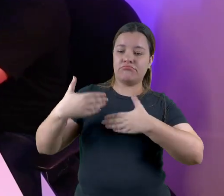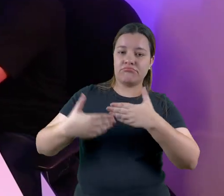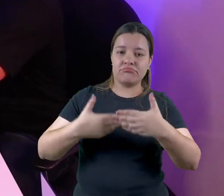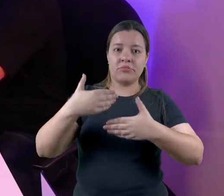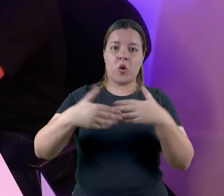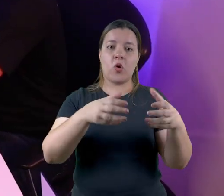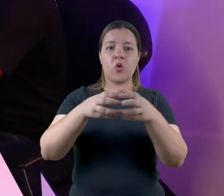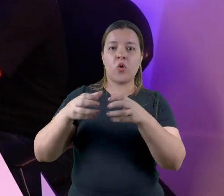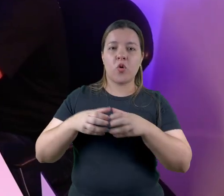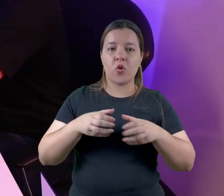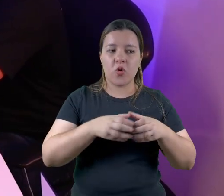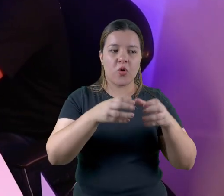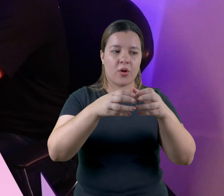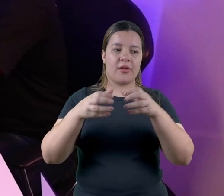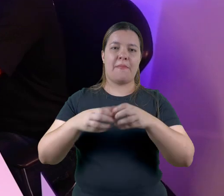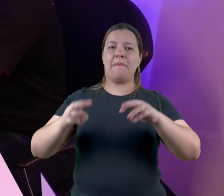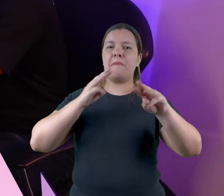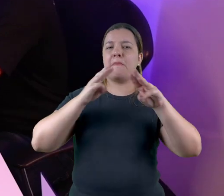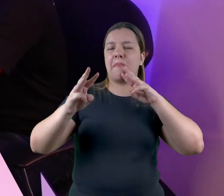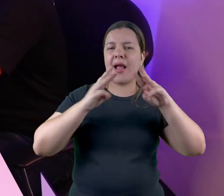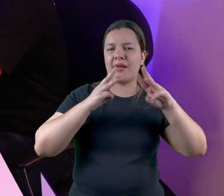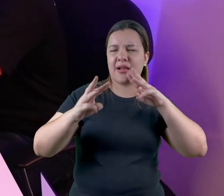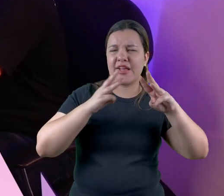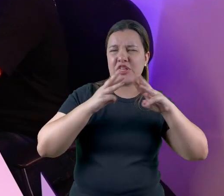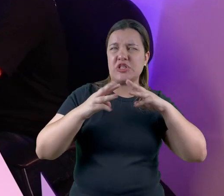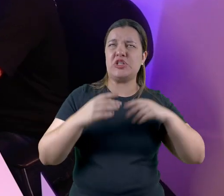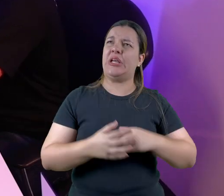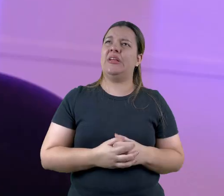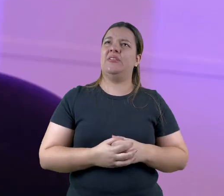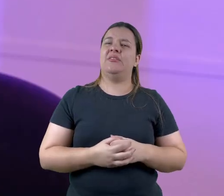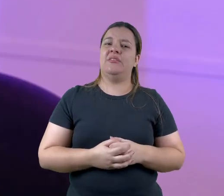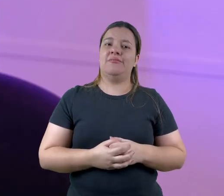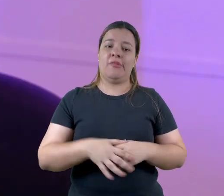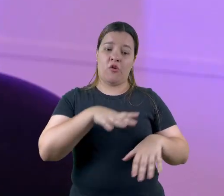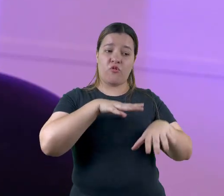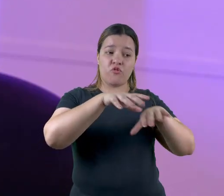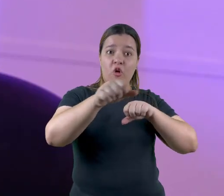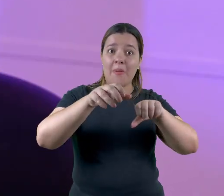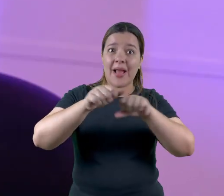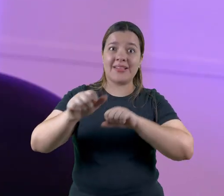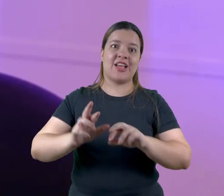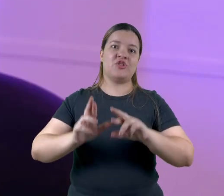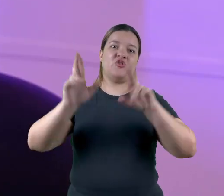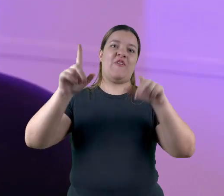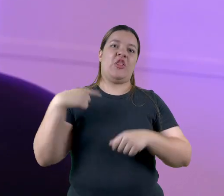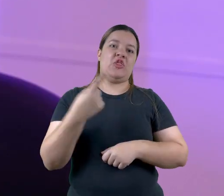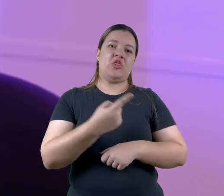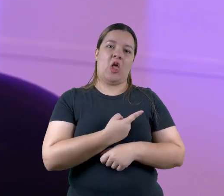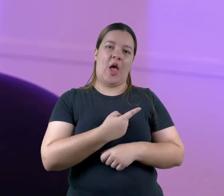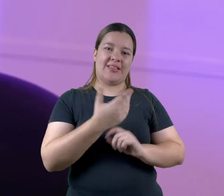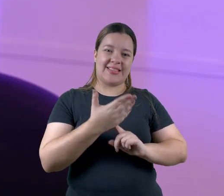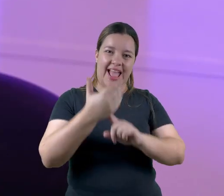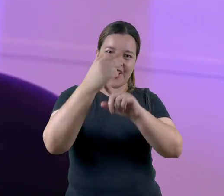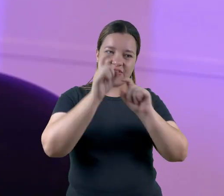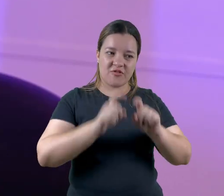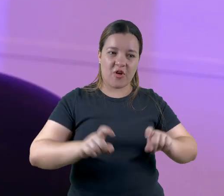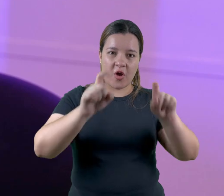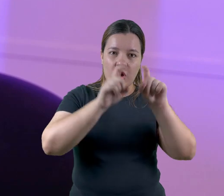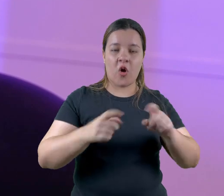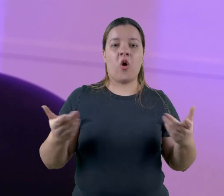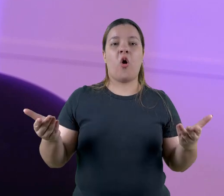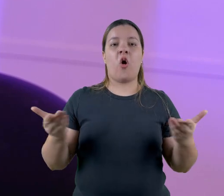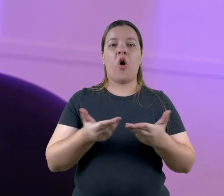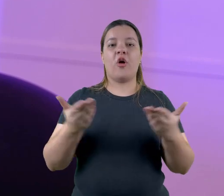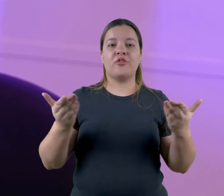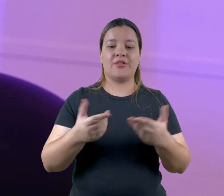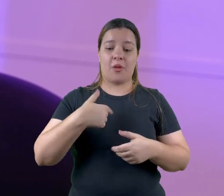foi todo um grupo né que era marke sim que era uma formação totalmente diferente aí